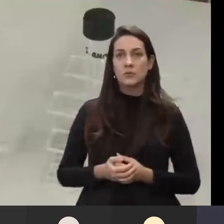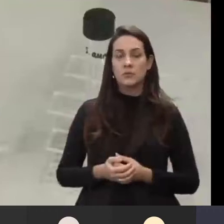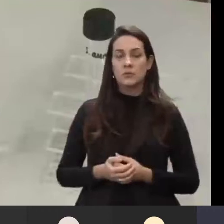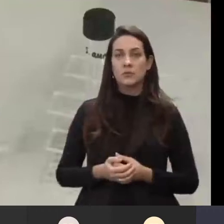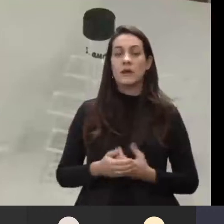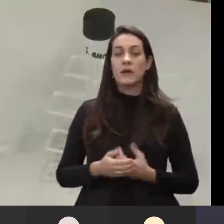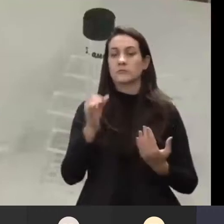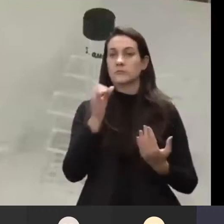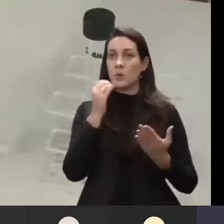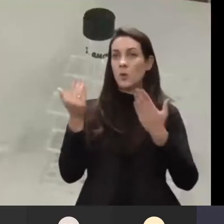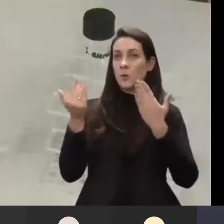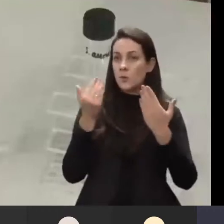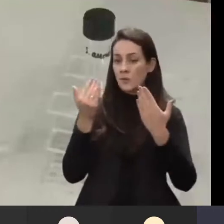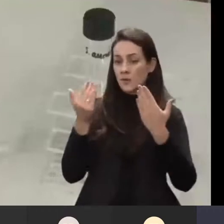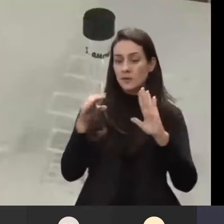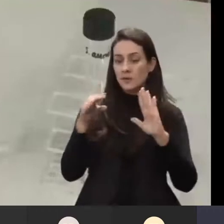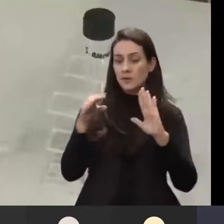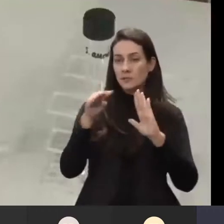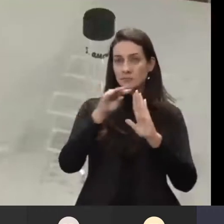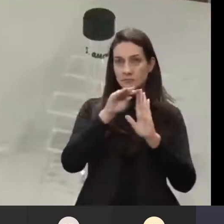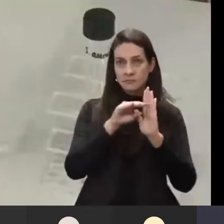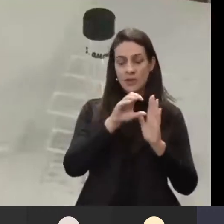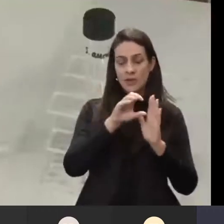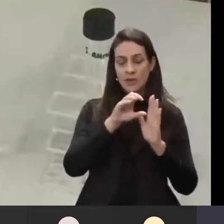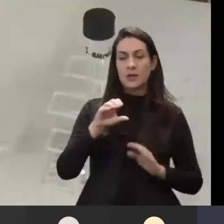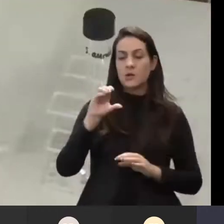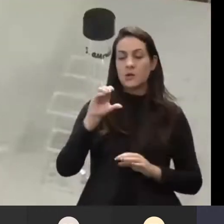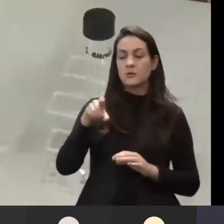escala 0,5 de McFarland.